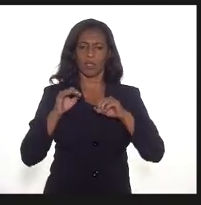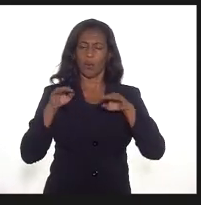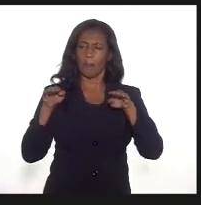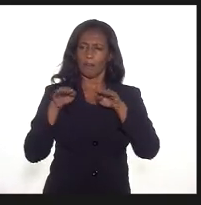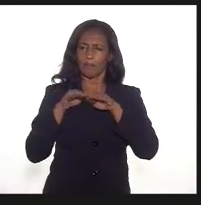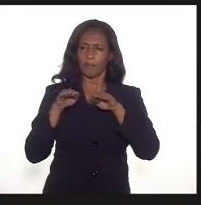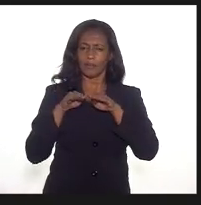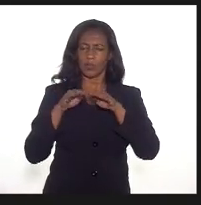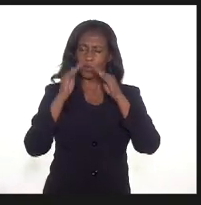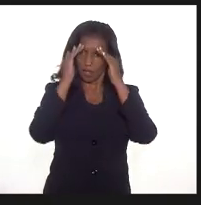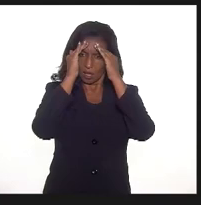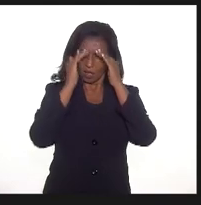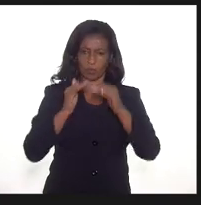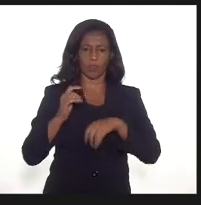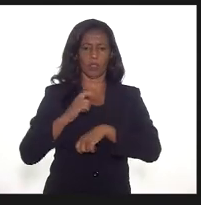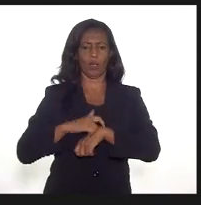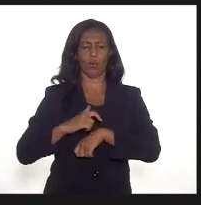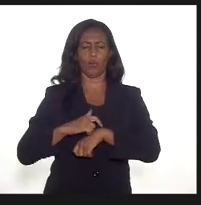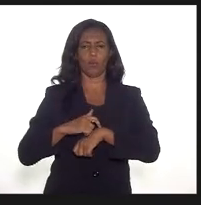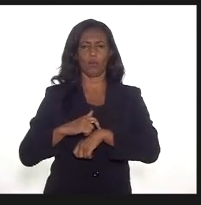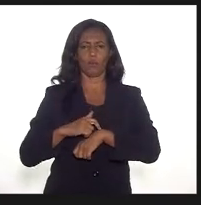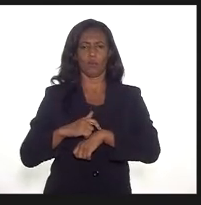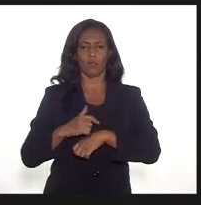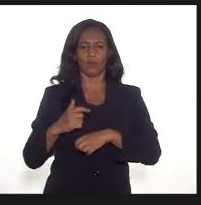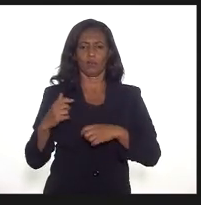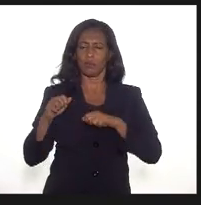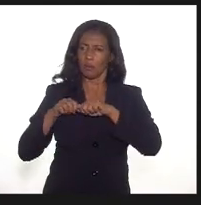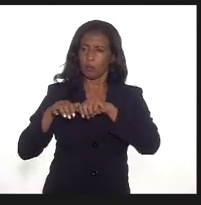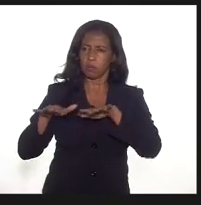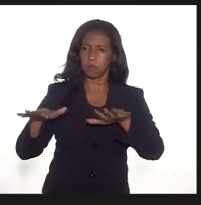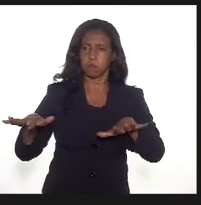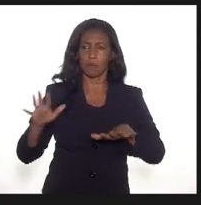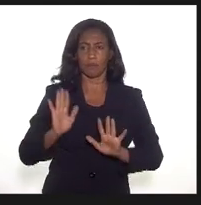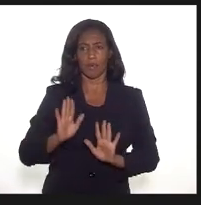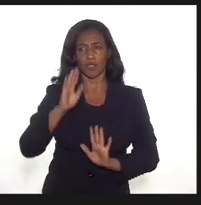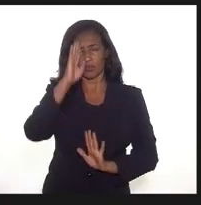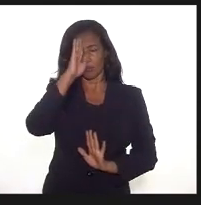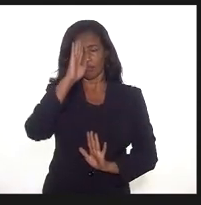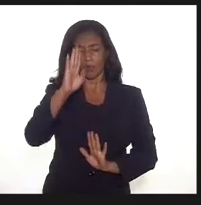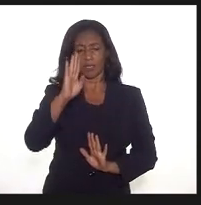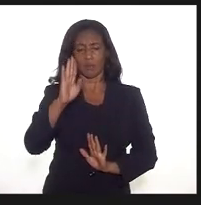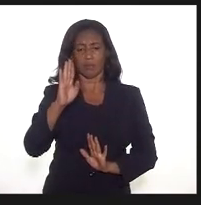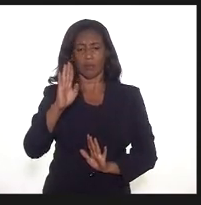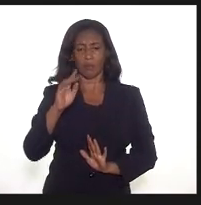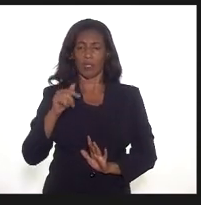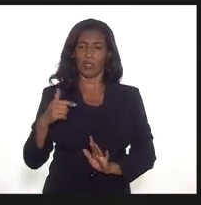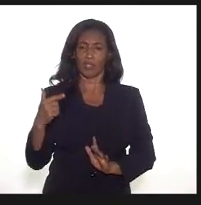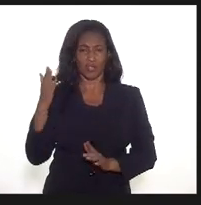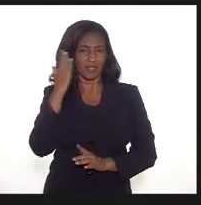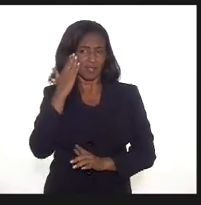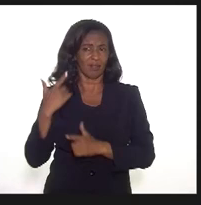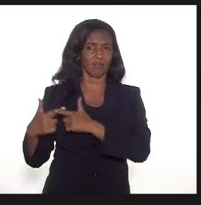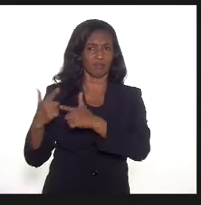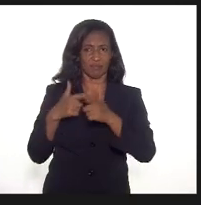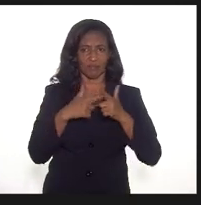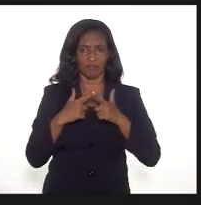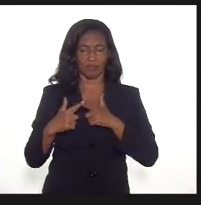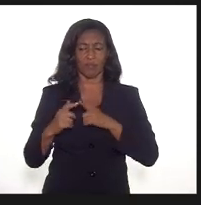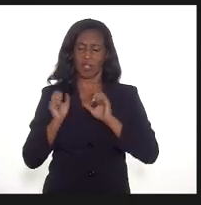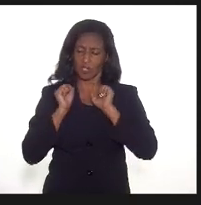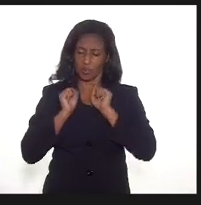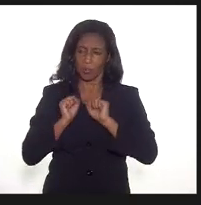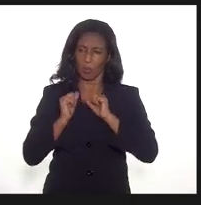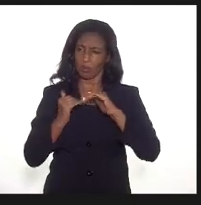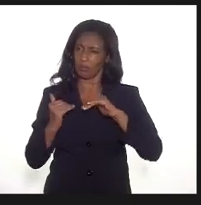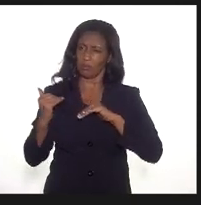sim, respeitar o momento de dor e da pandemia, mas, principalmente, agravado por esse momento, que a gente possa,